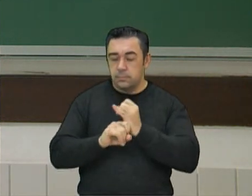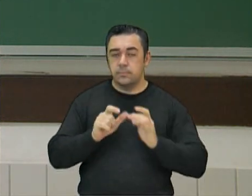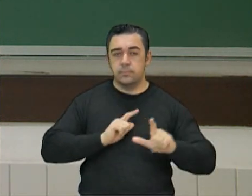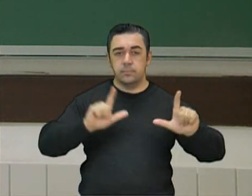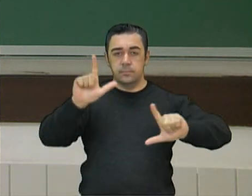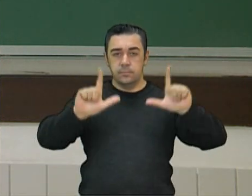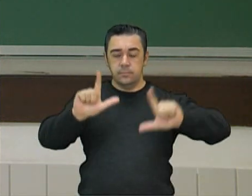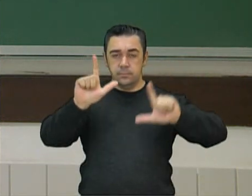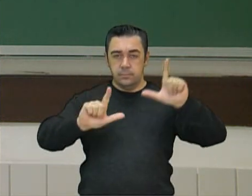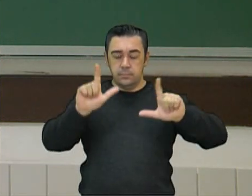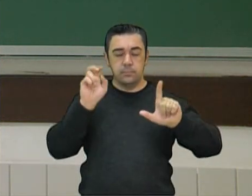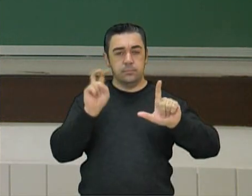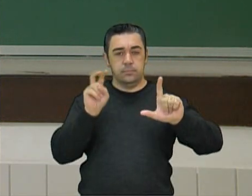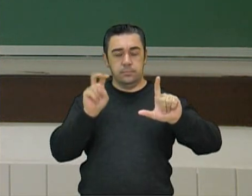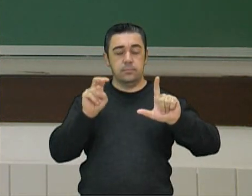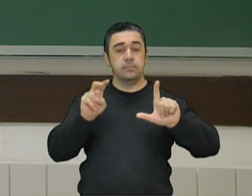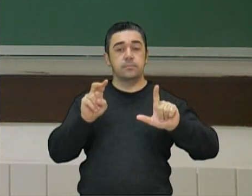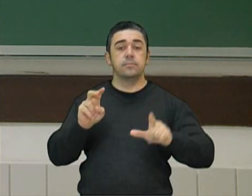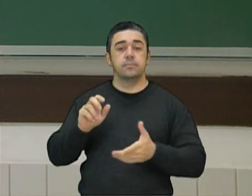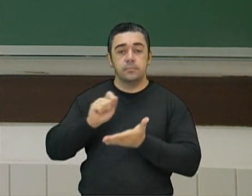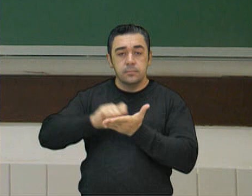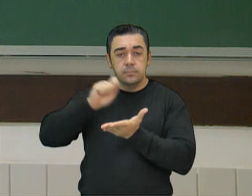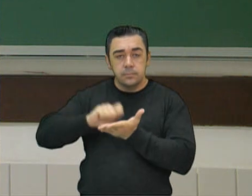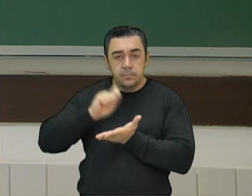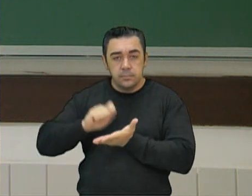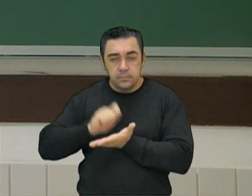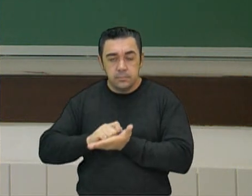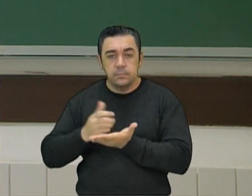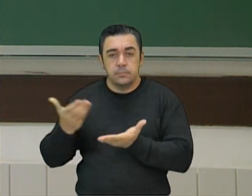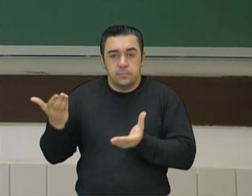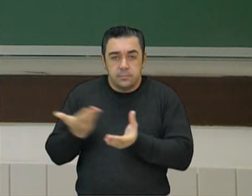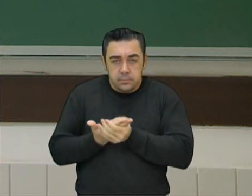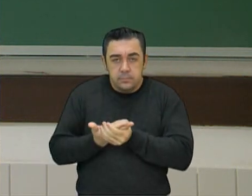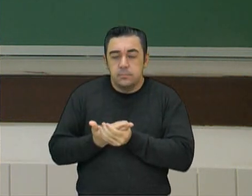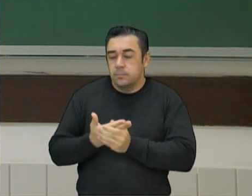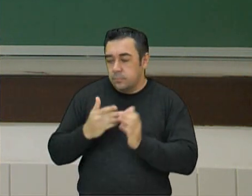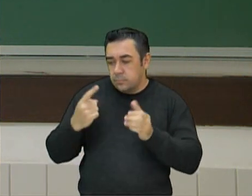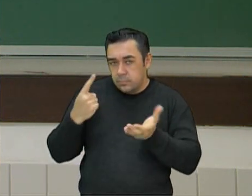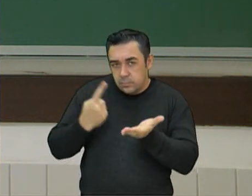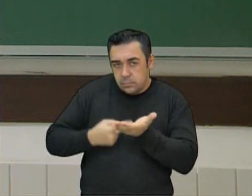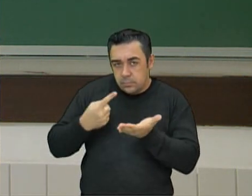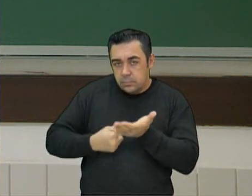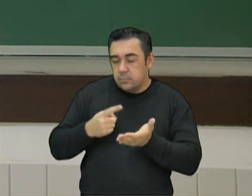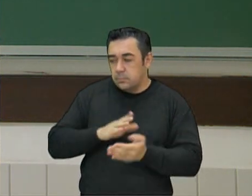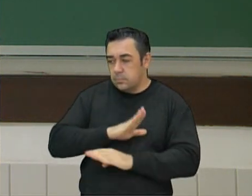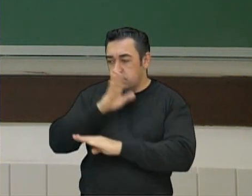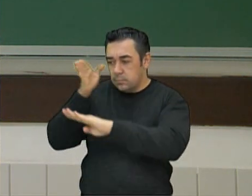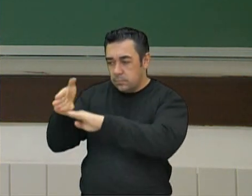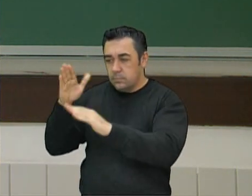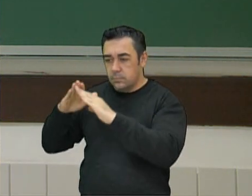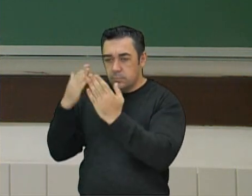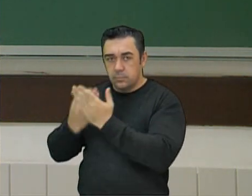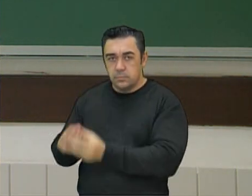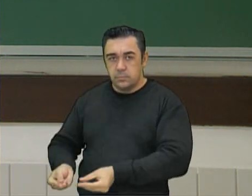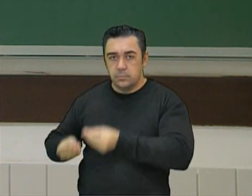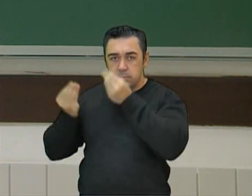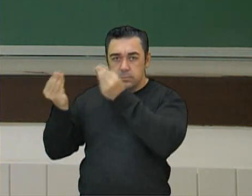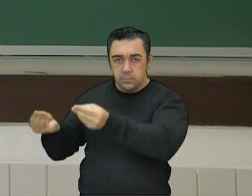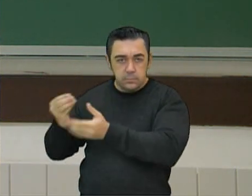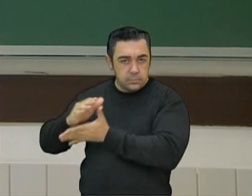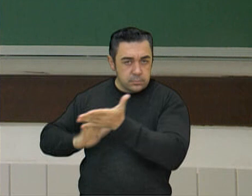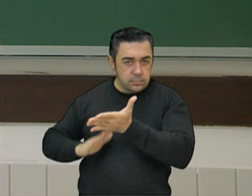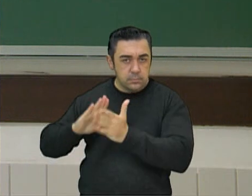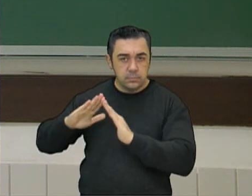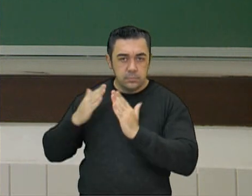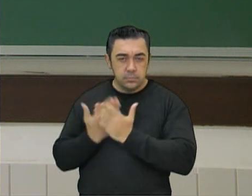TV, lembre-se de juntar as tarefas e marcar com a sua escola o melhor período para levar essas atividades até a sua escola